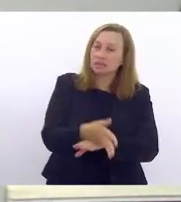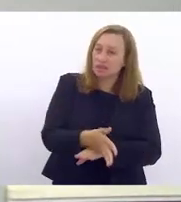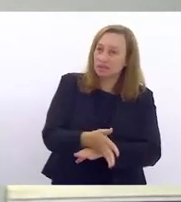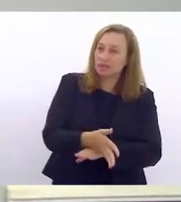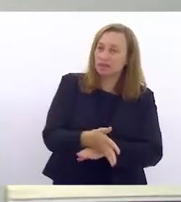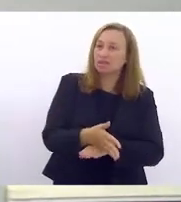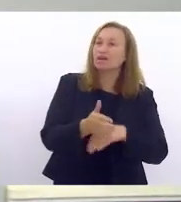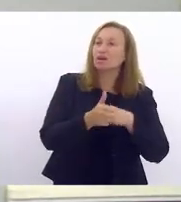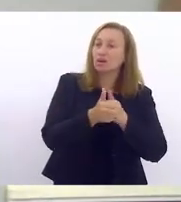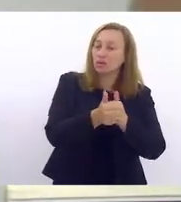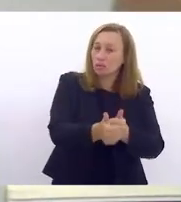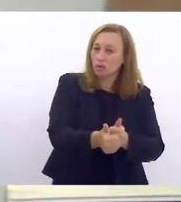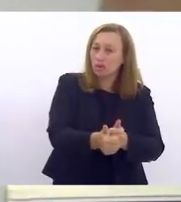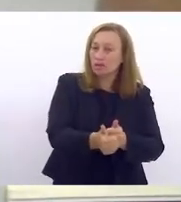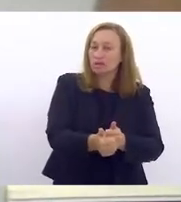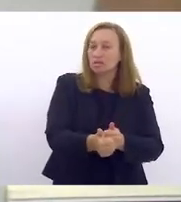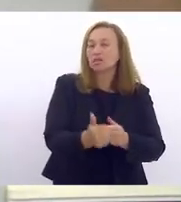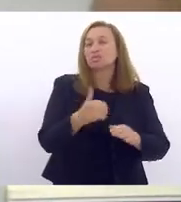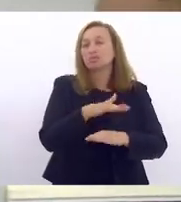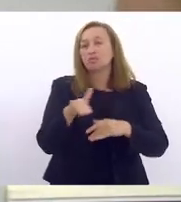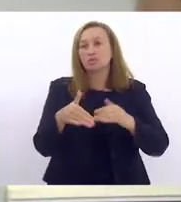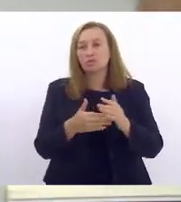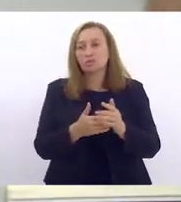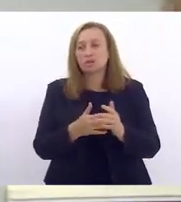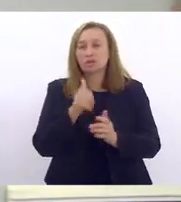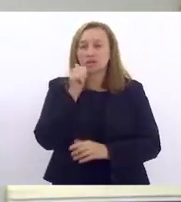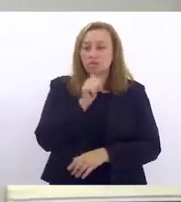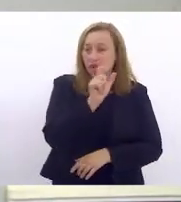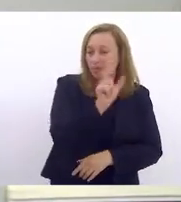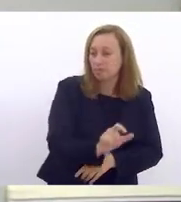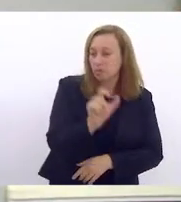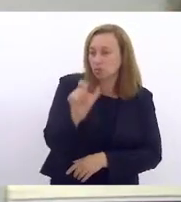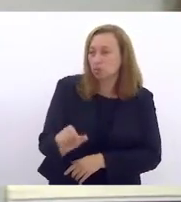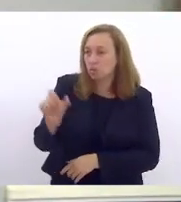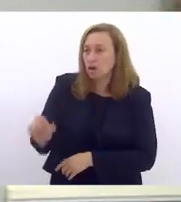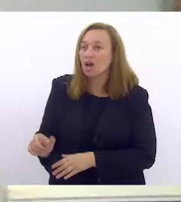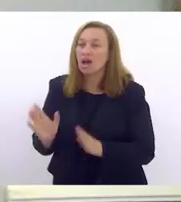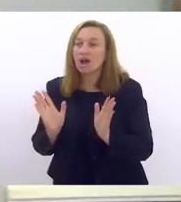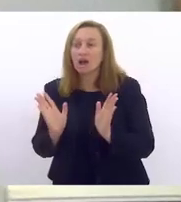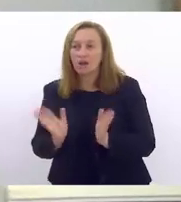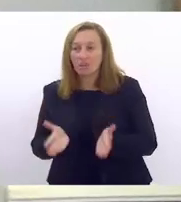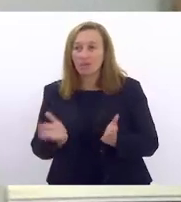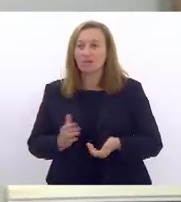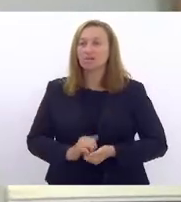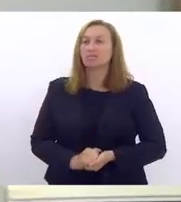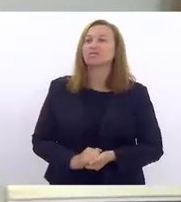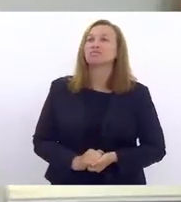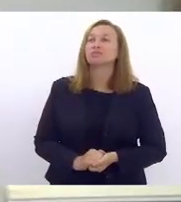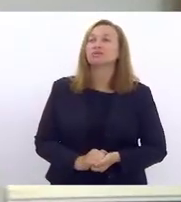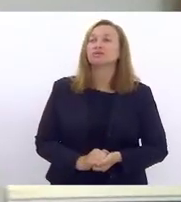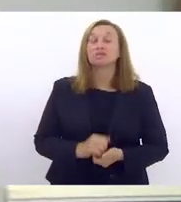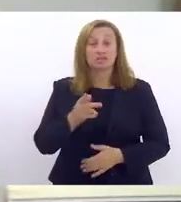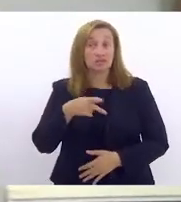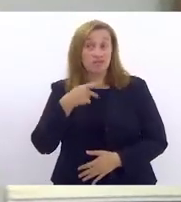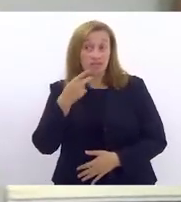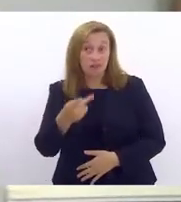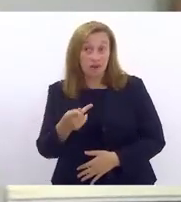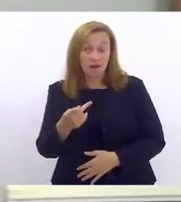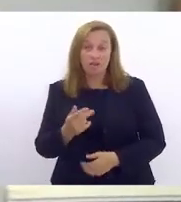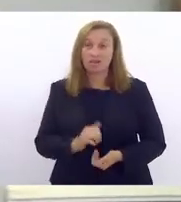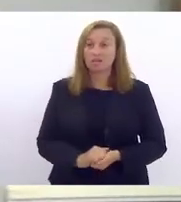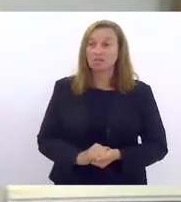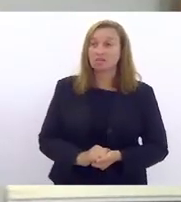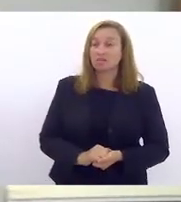estarem acompanhando todas as pacientes. Agora, a gente fala que não